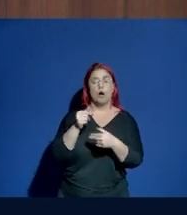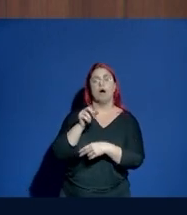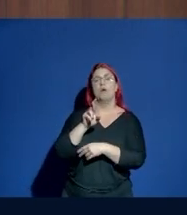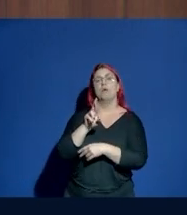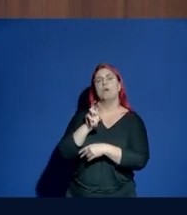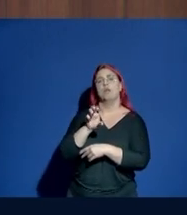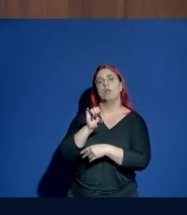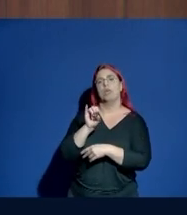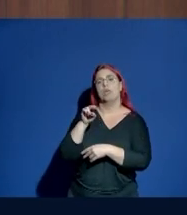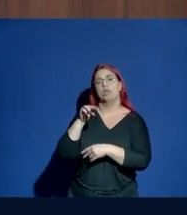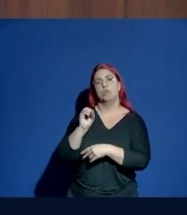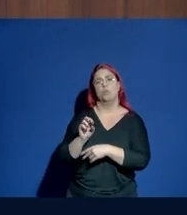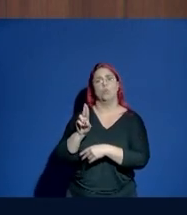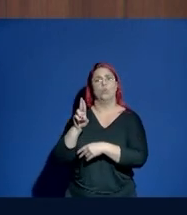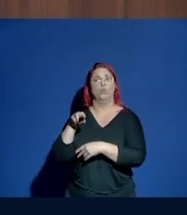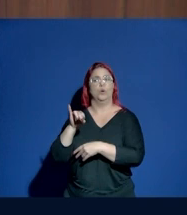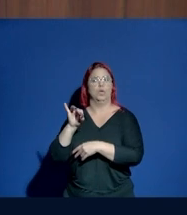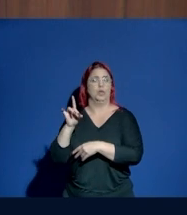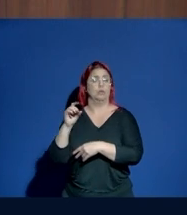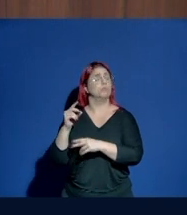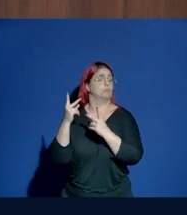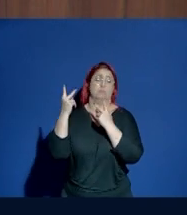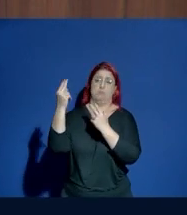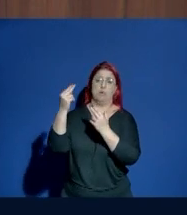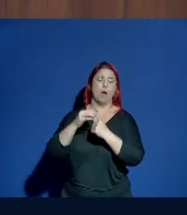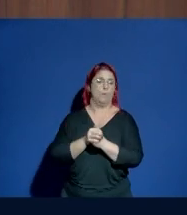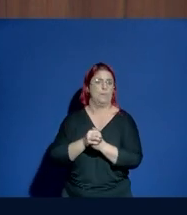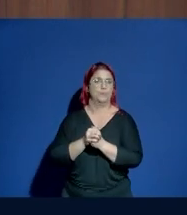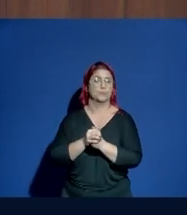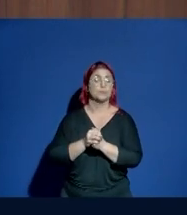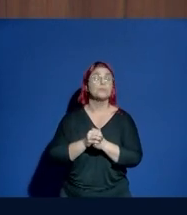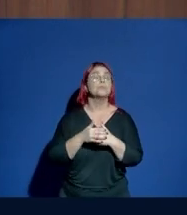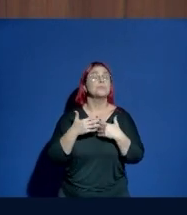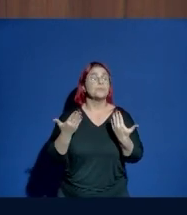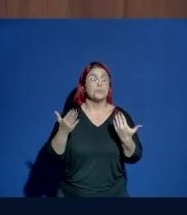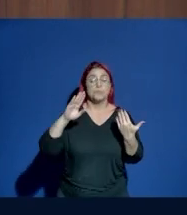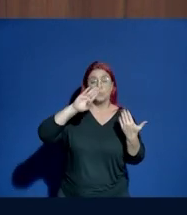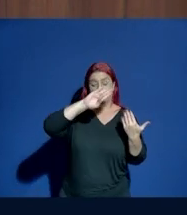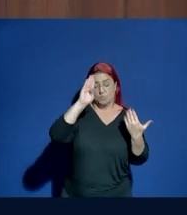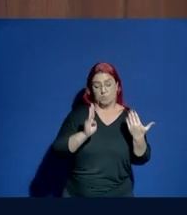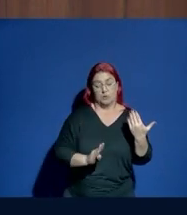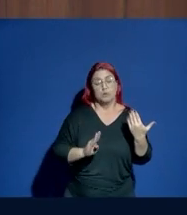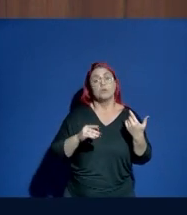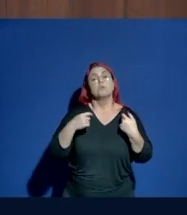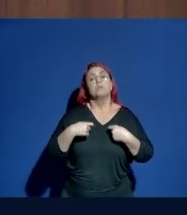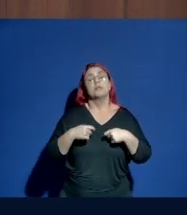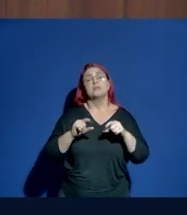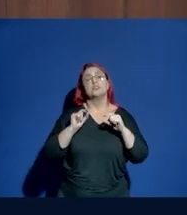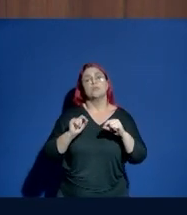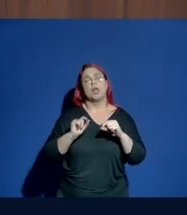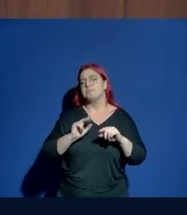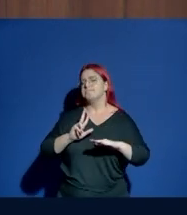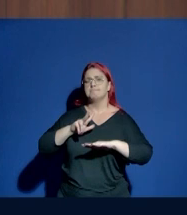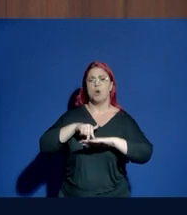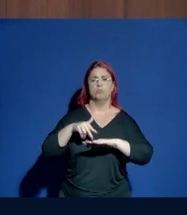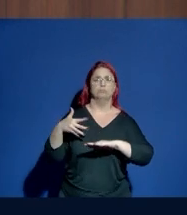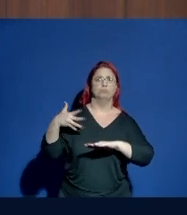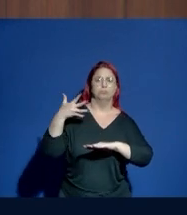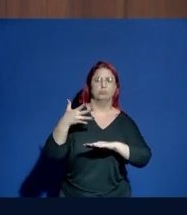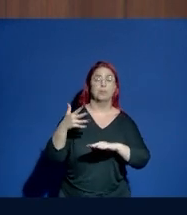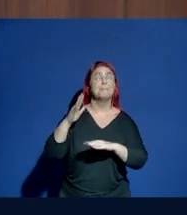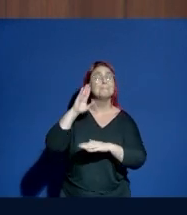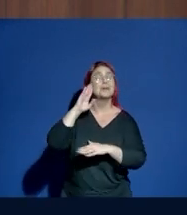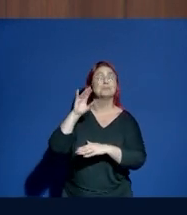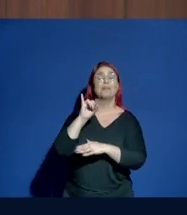Essa é a realidade que nós vivemos Então o que é necessário é que o Brasil possa posicionar principalmente o